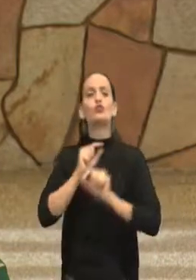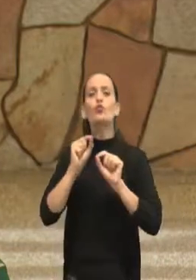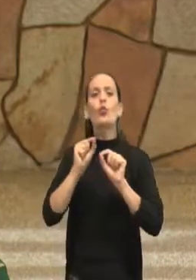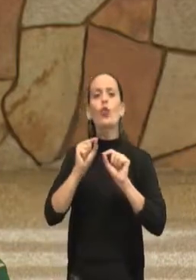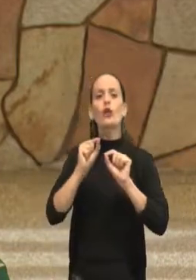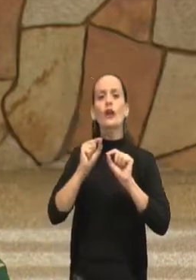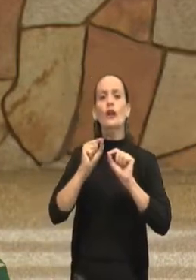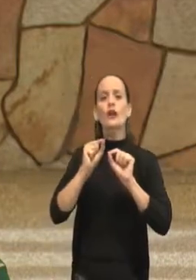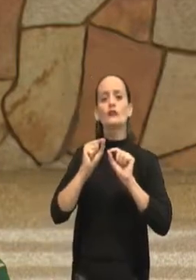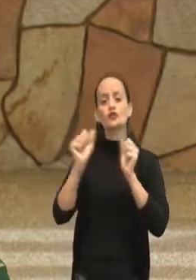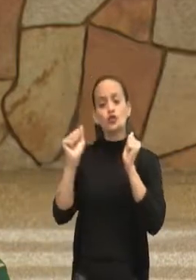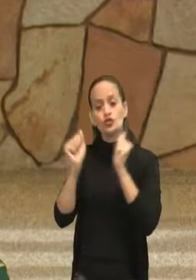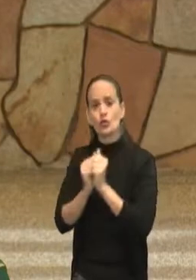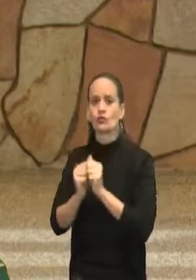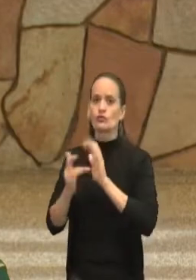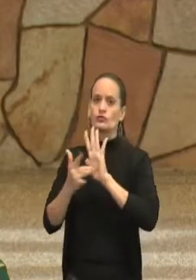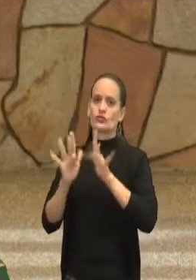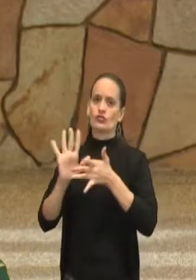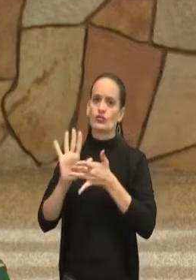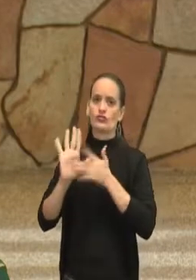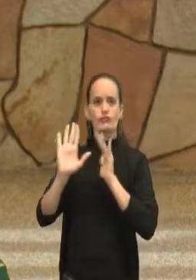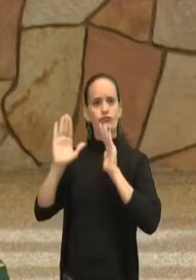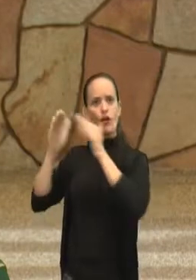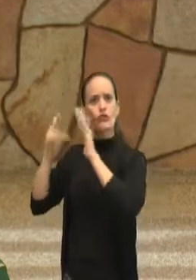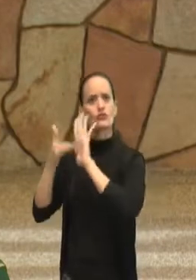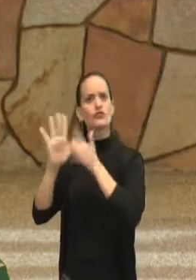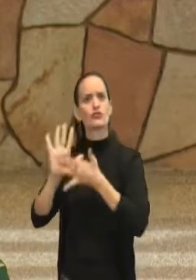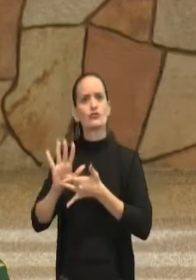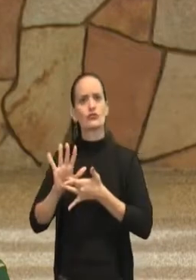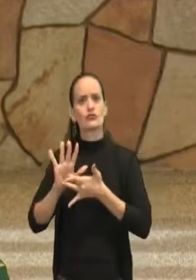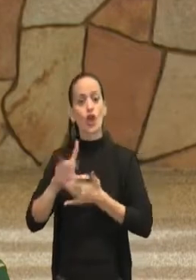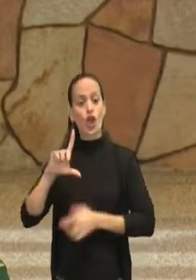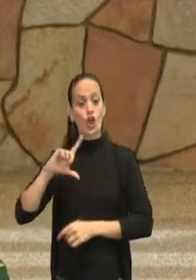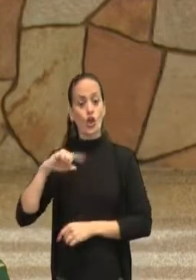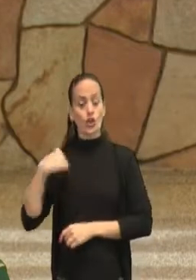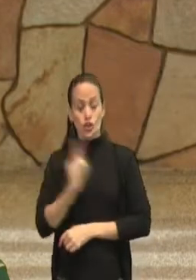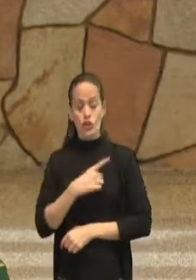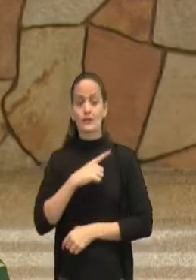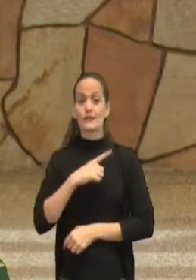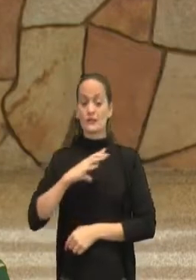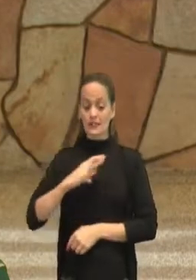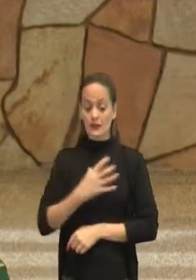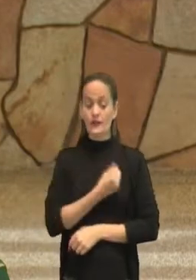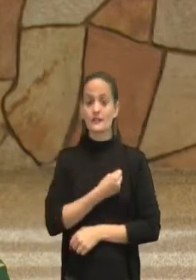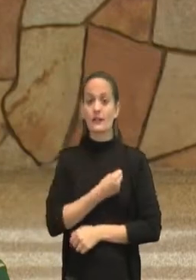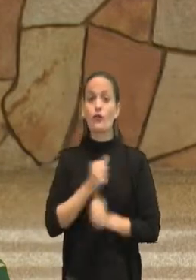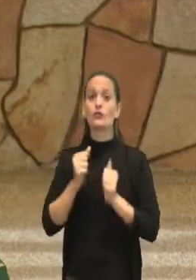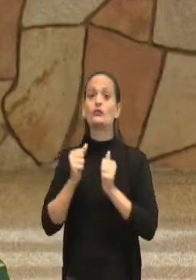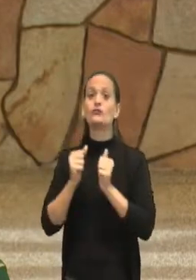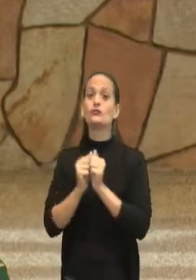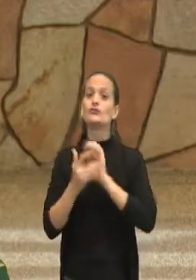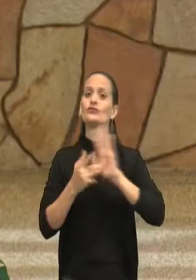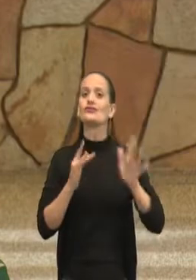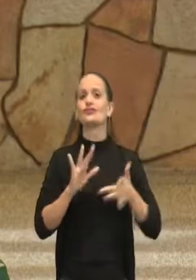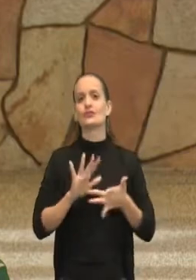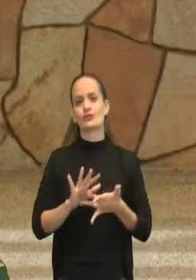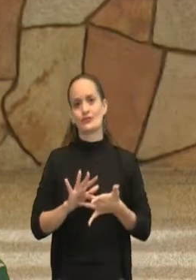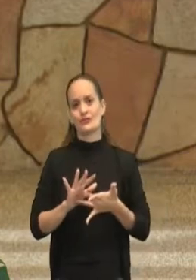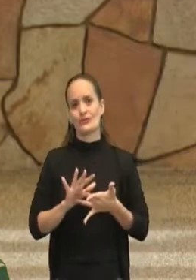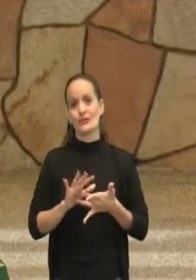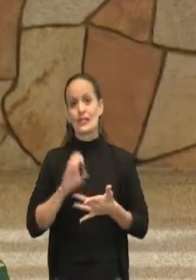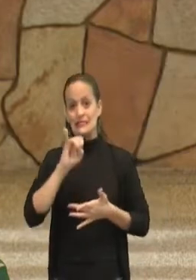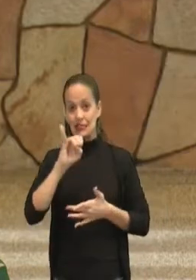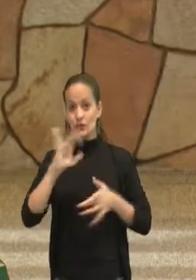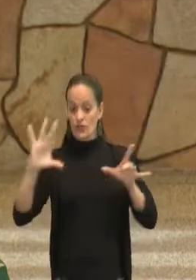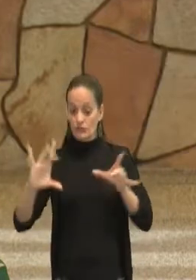se fecha em Cristo. Somos salvos e predestinados em Cristo. Todo aquele que está em